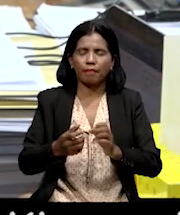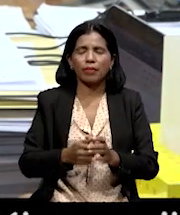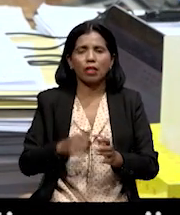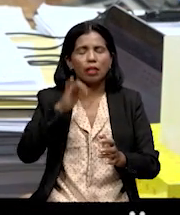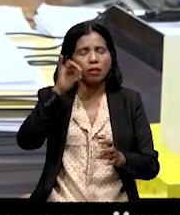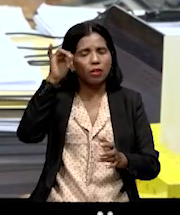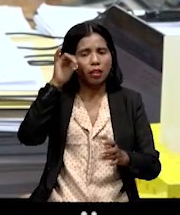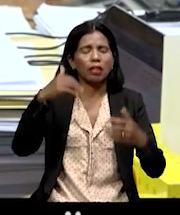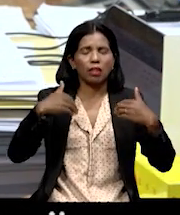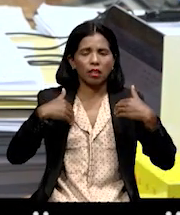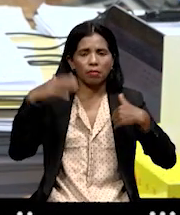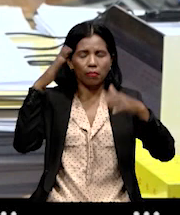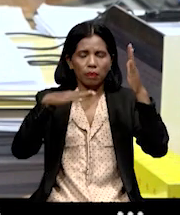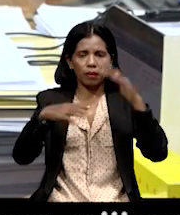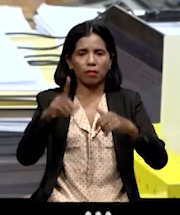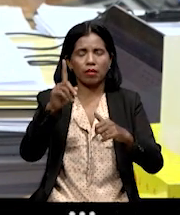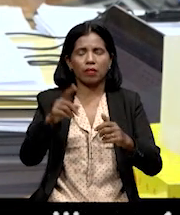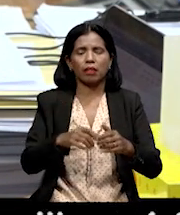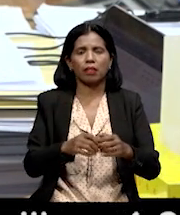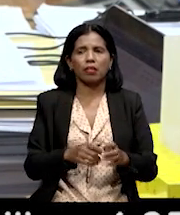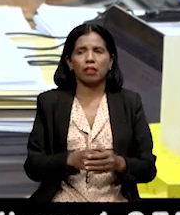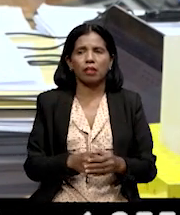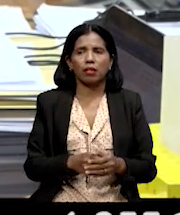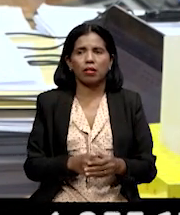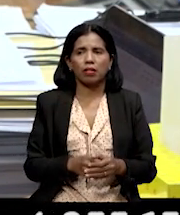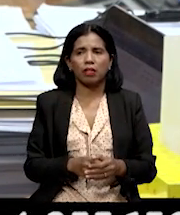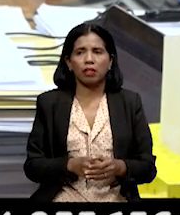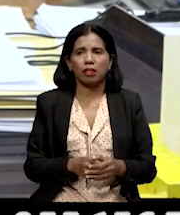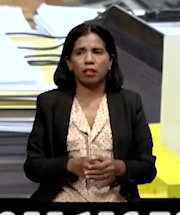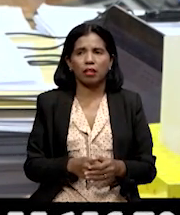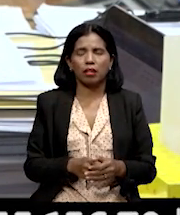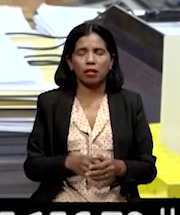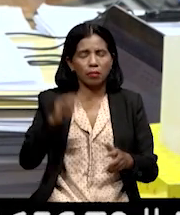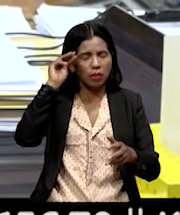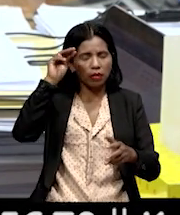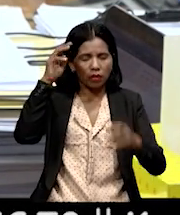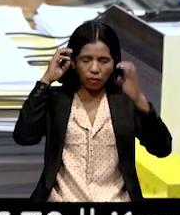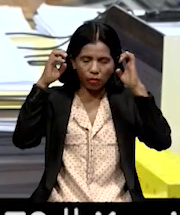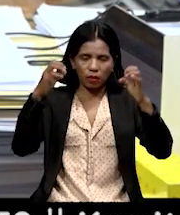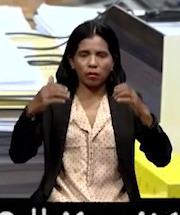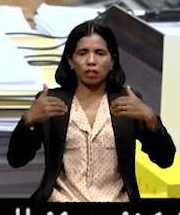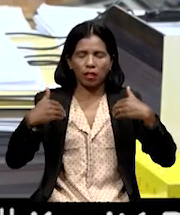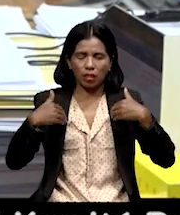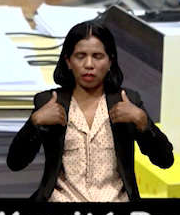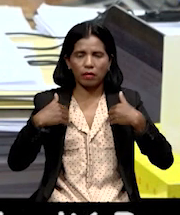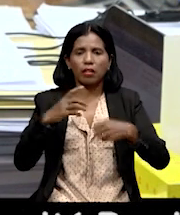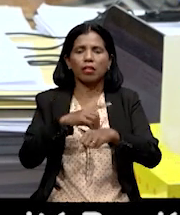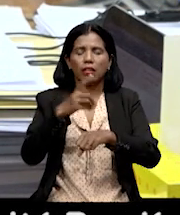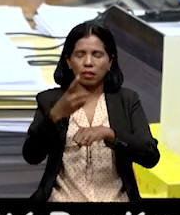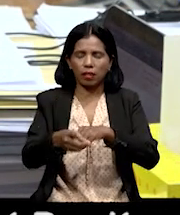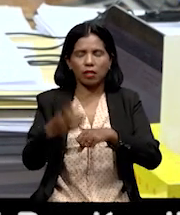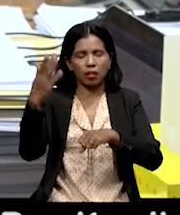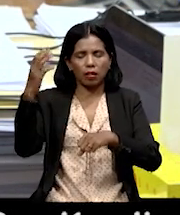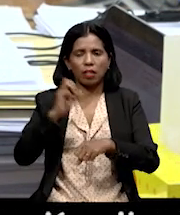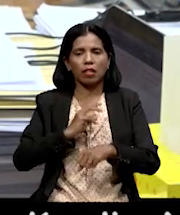acontece tan. Sela sala, escolto o ministro de Coação União, retanto um desastre a Sami. E bem,